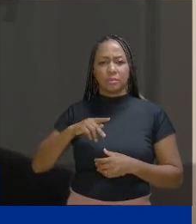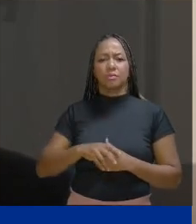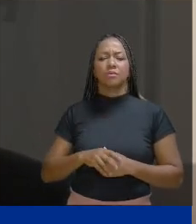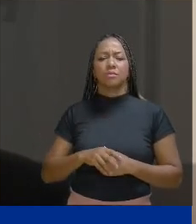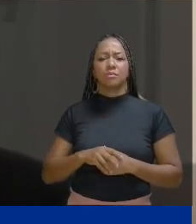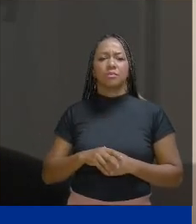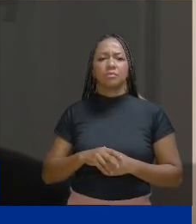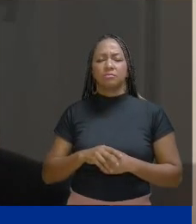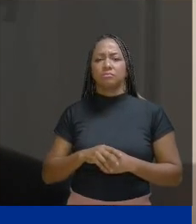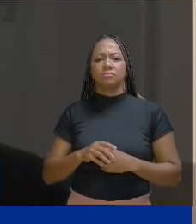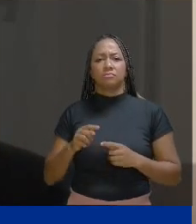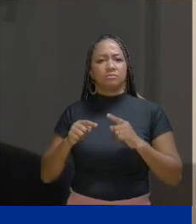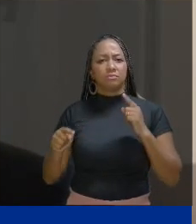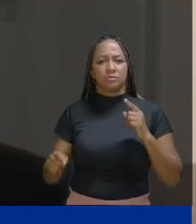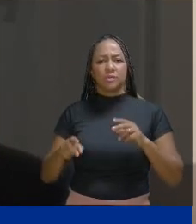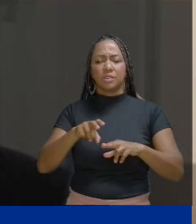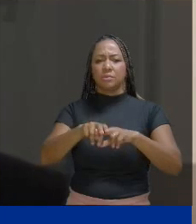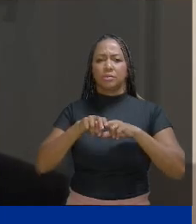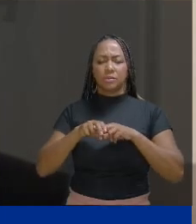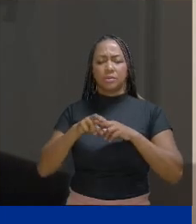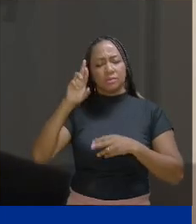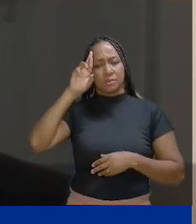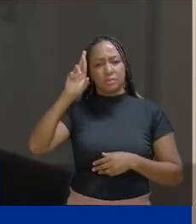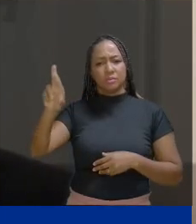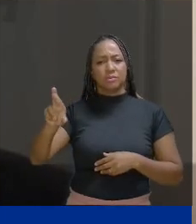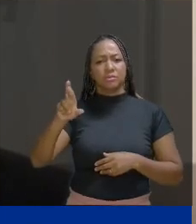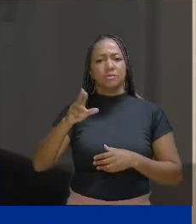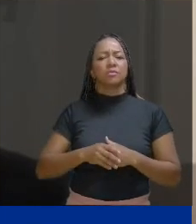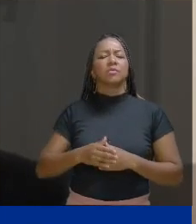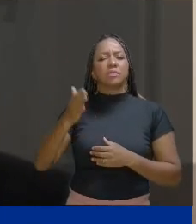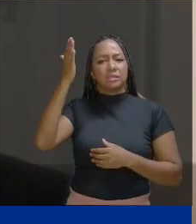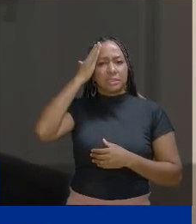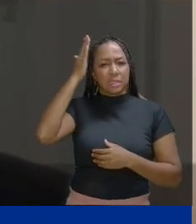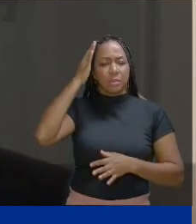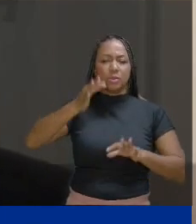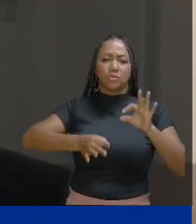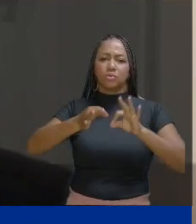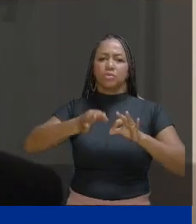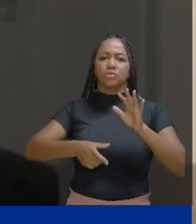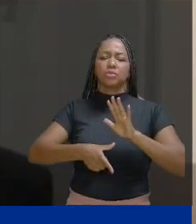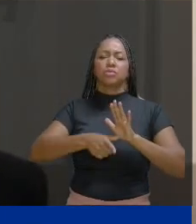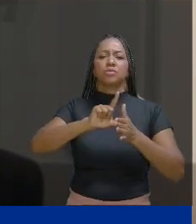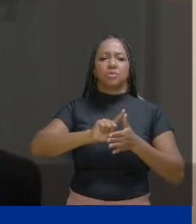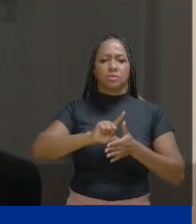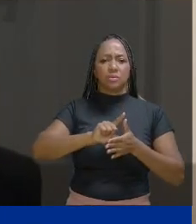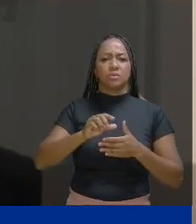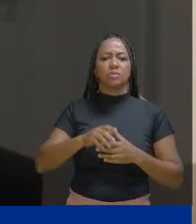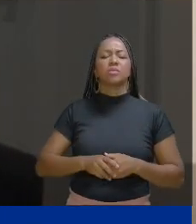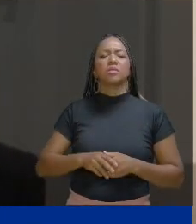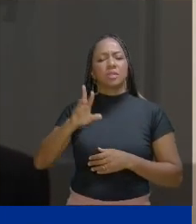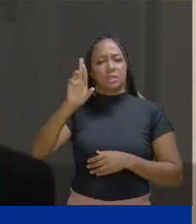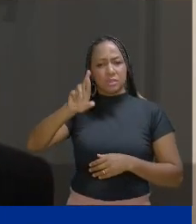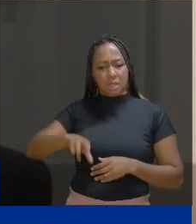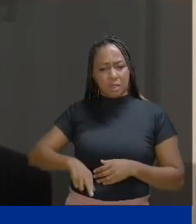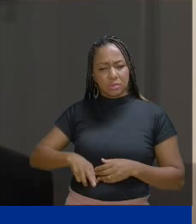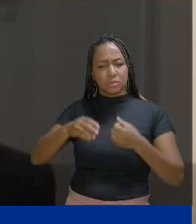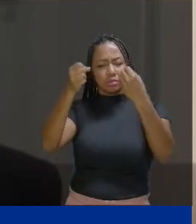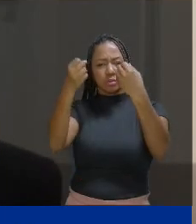não se desincumbiu. É por essas razões, excelências, que, ciente do julgamento anterior e diante dessas